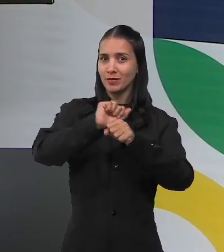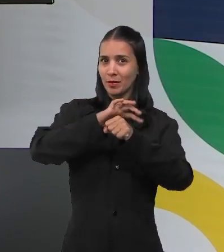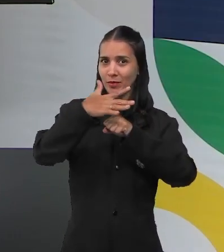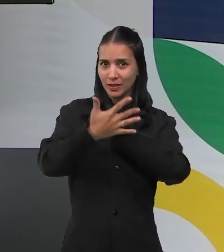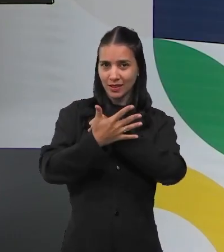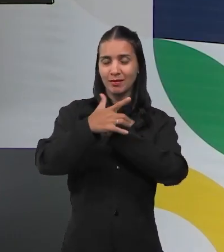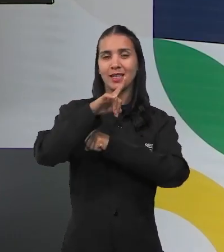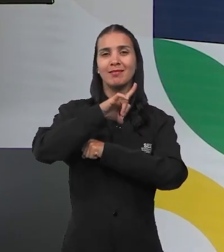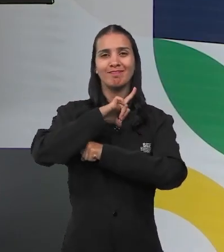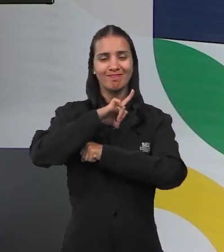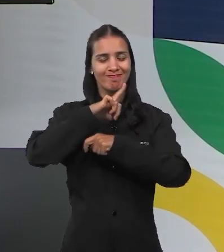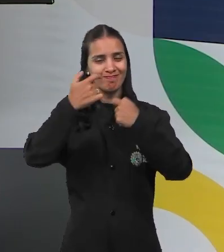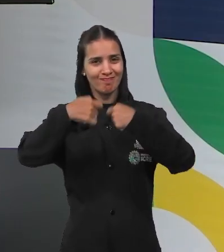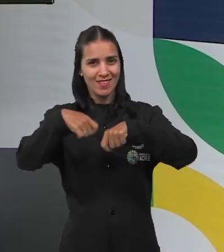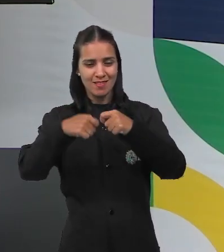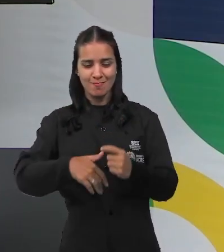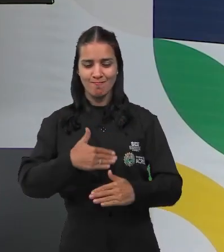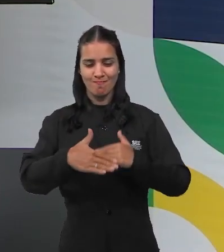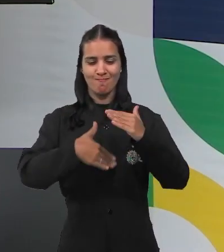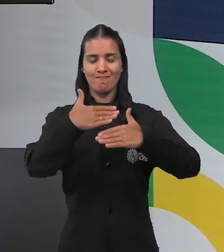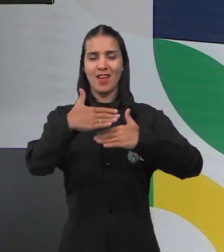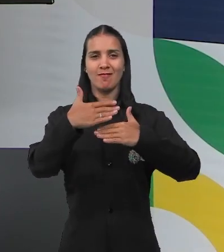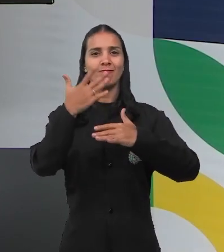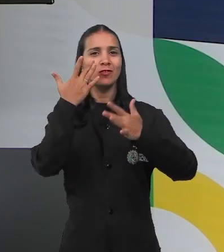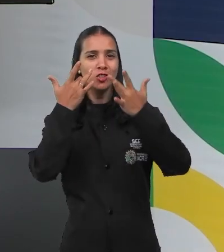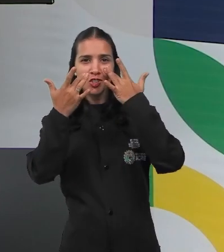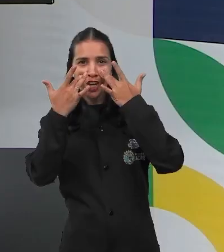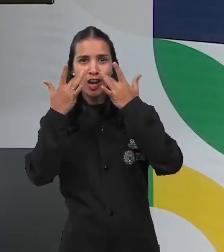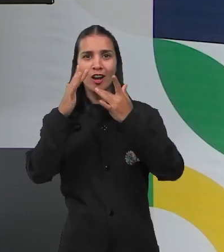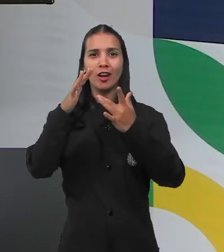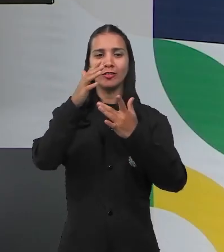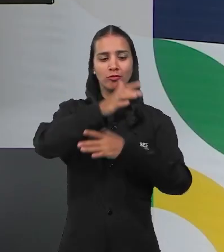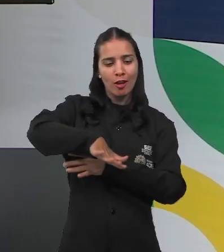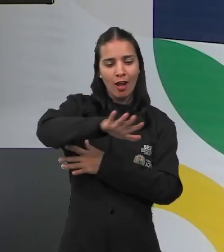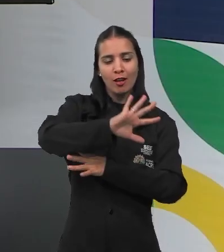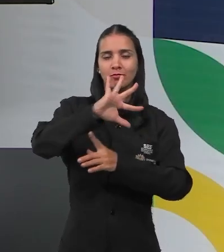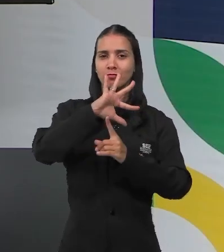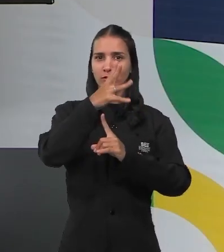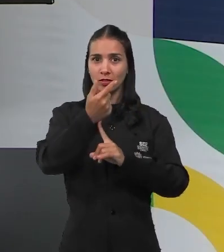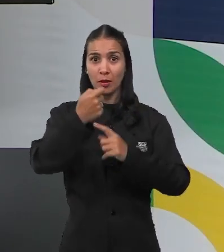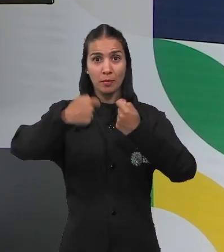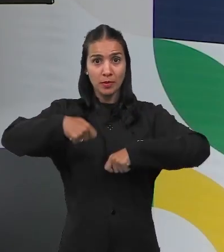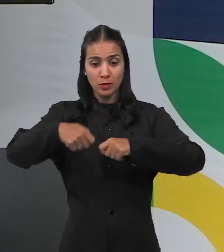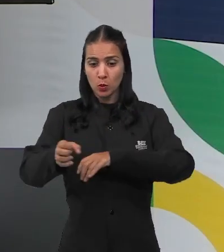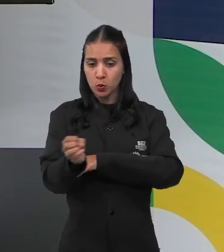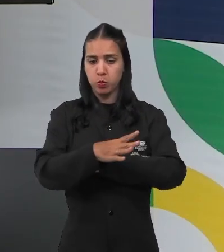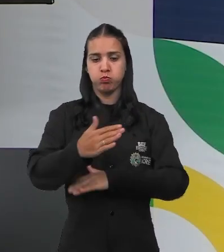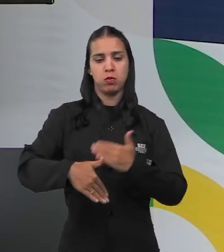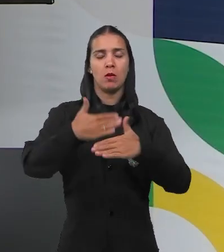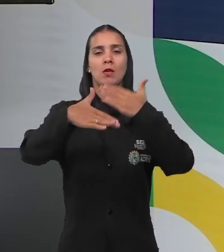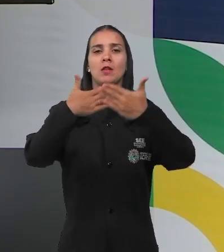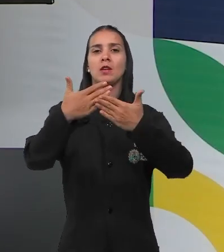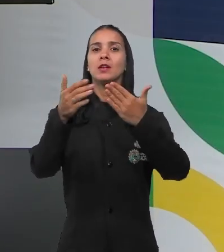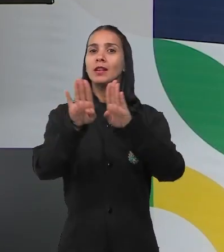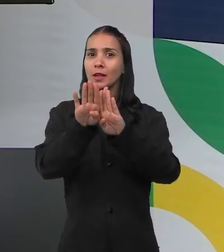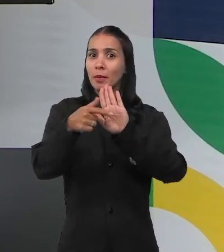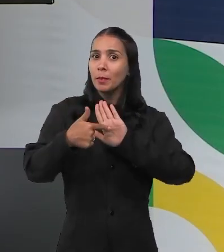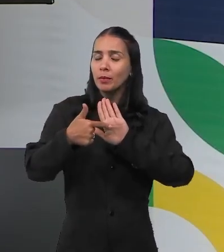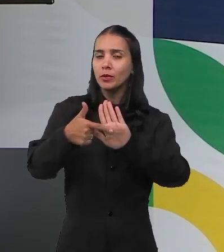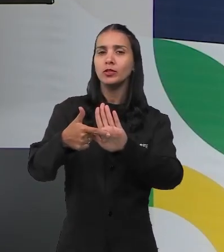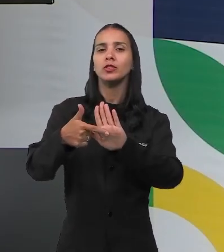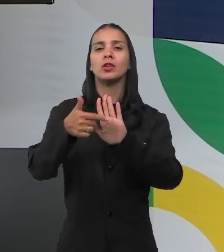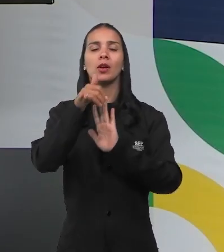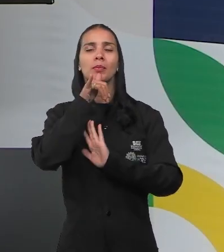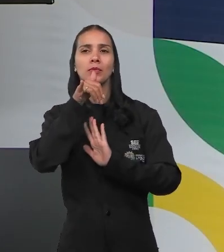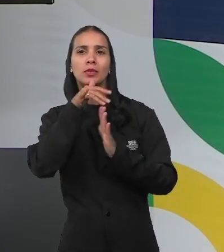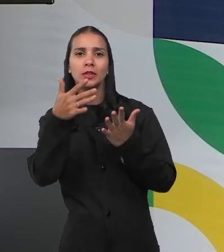artes se reinventar e trazer essa questão das apresentações